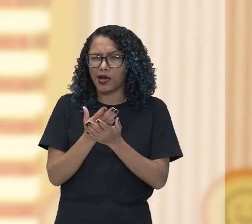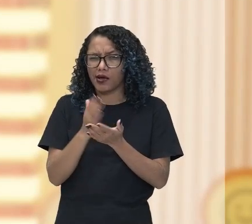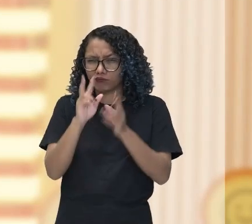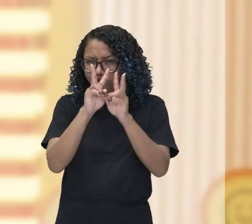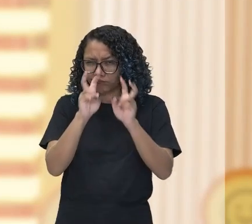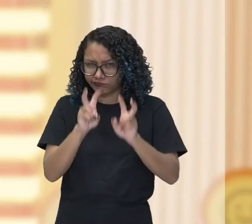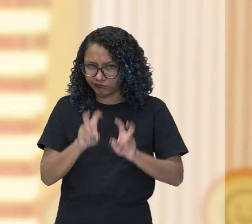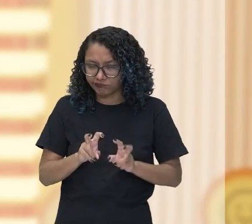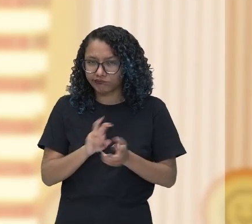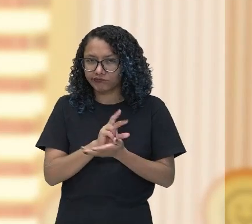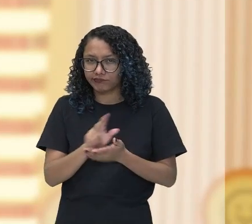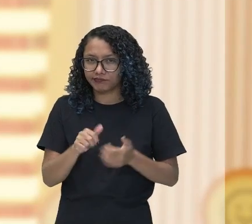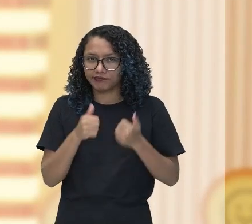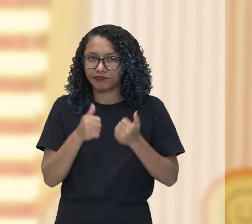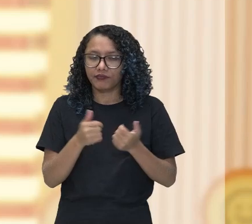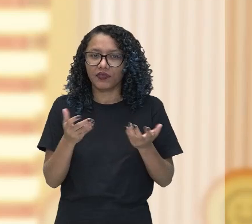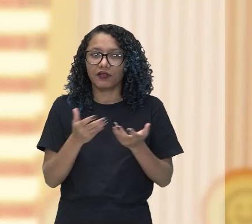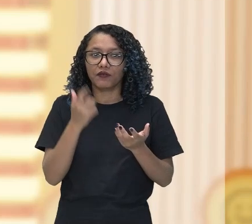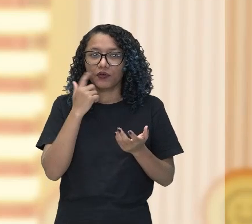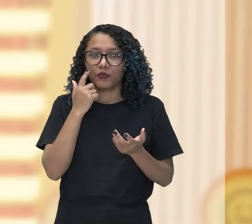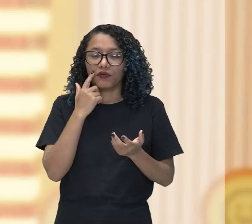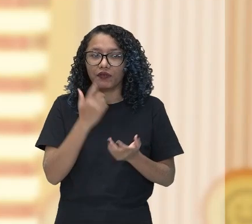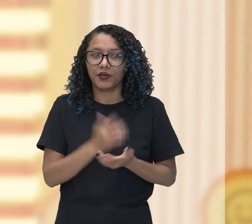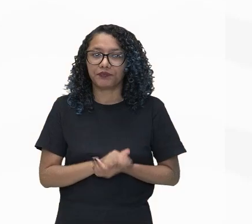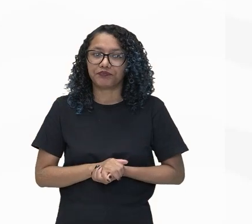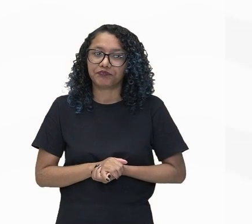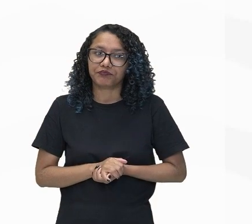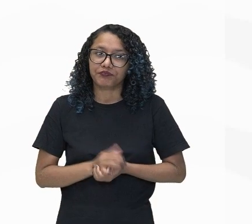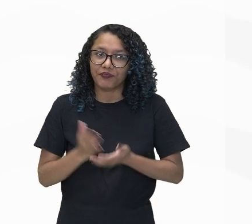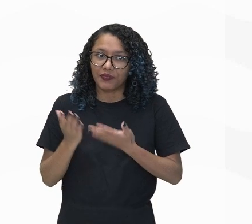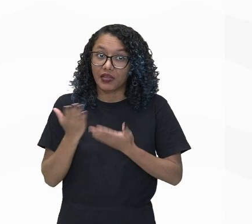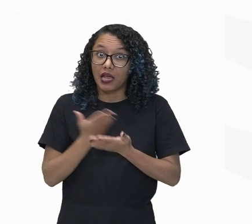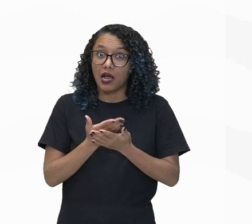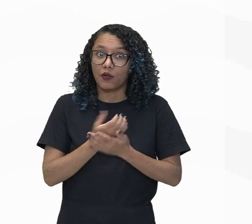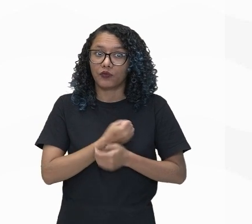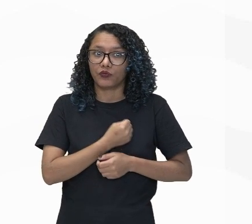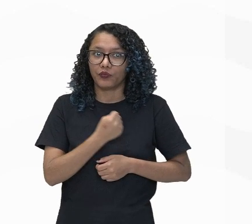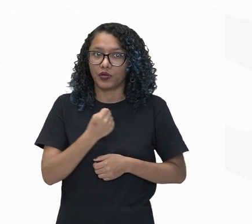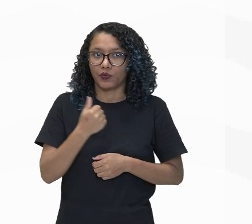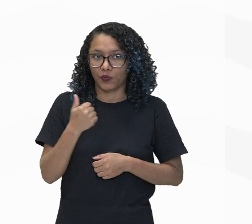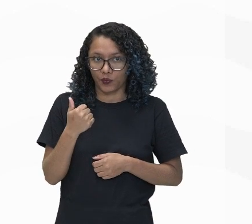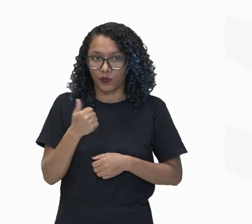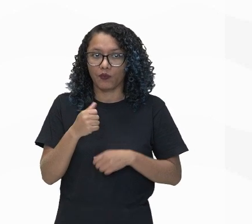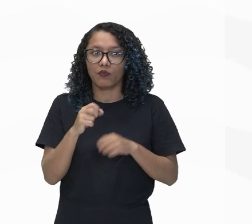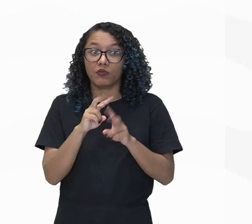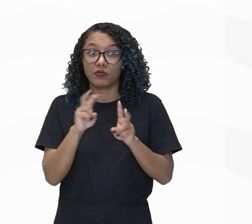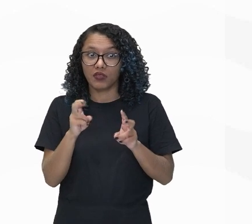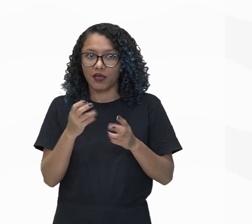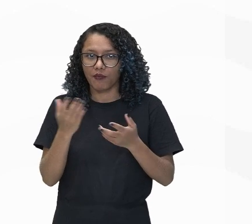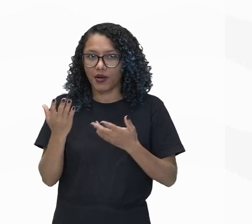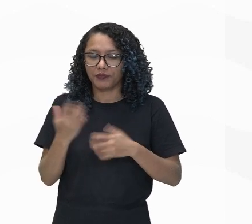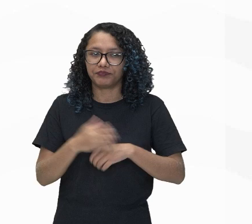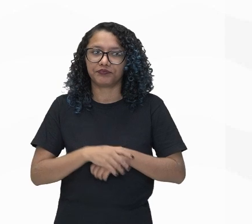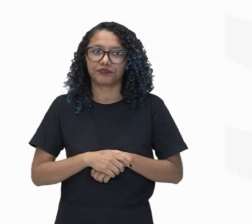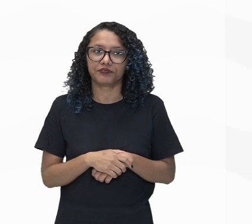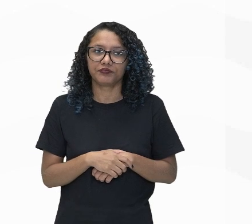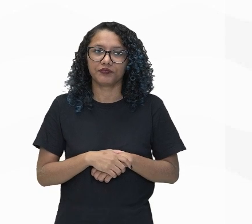então, acompanhar aqui agora a nossa aula 1, o objeto de conhecimento. Então, nós temos